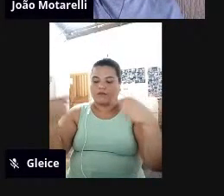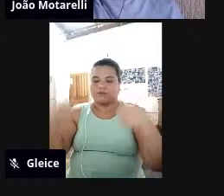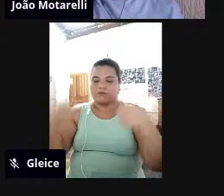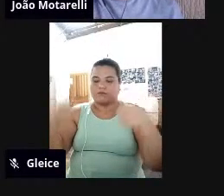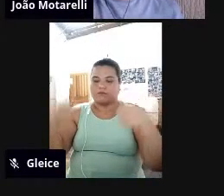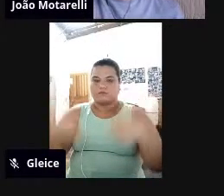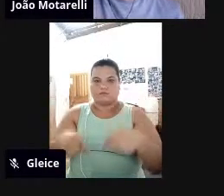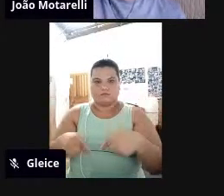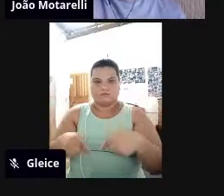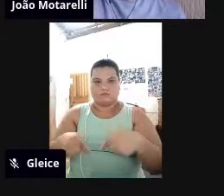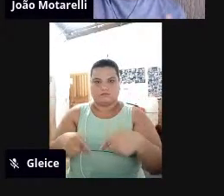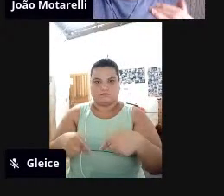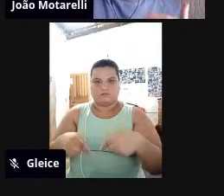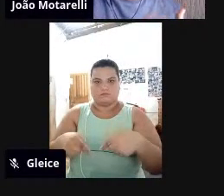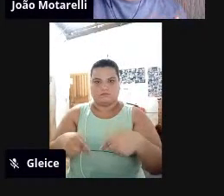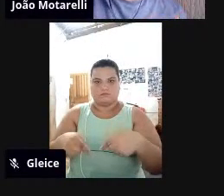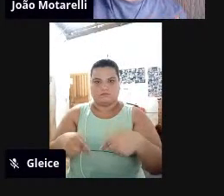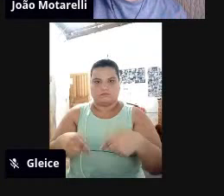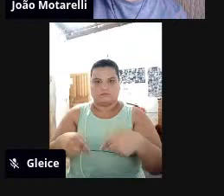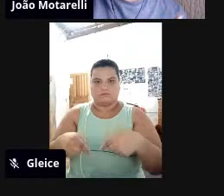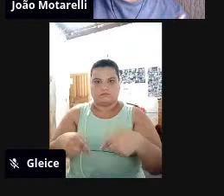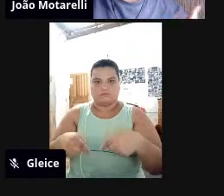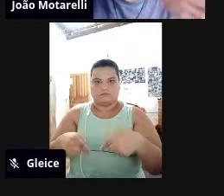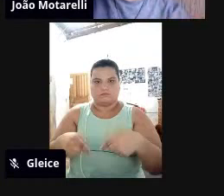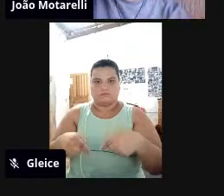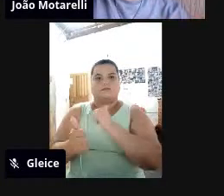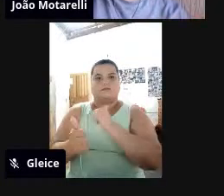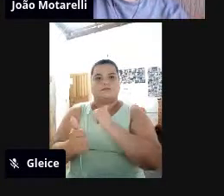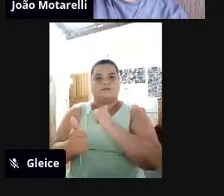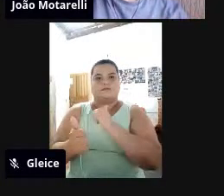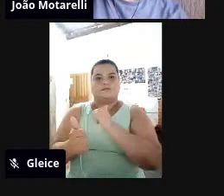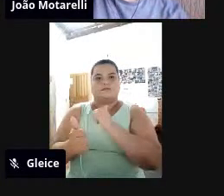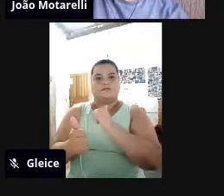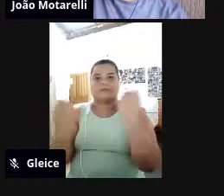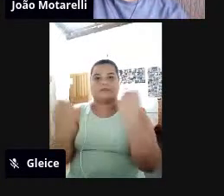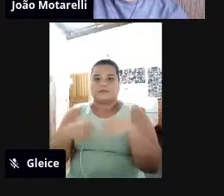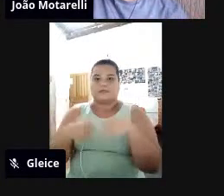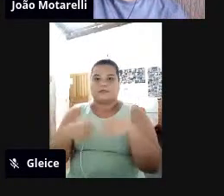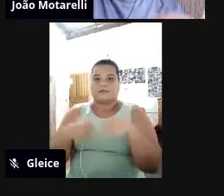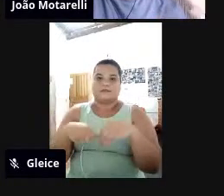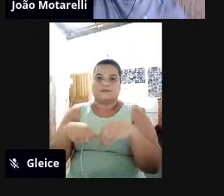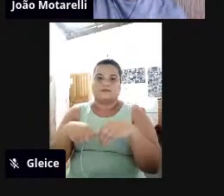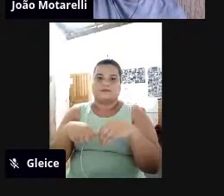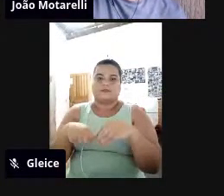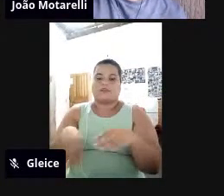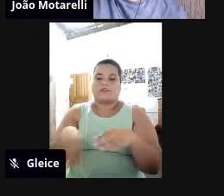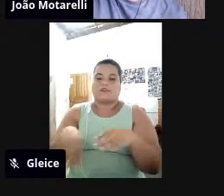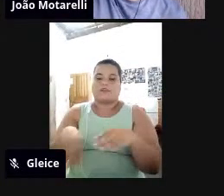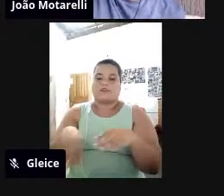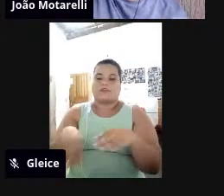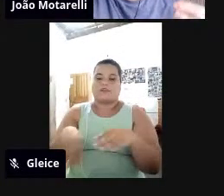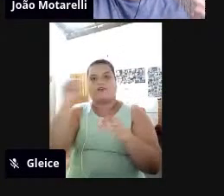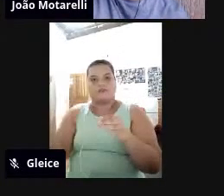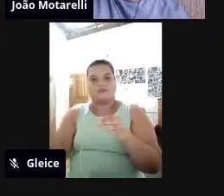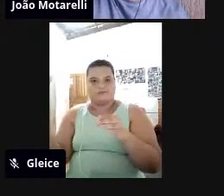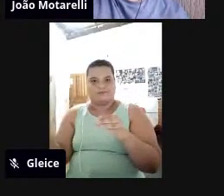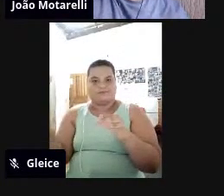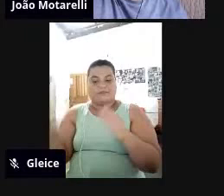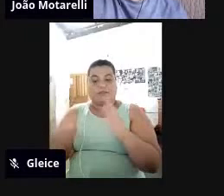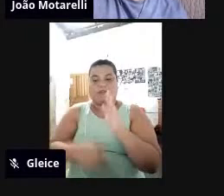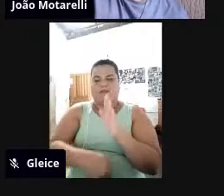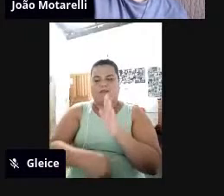prática esportiva, isso tem que ocorrer fora desse ambiente competitivo, desse